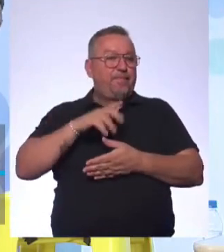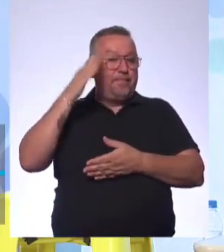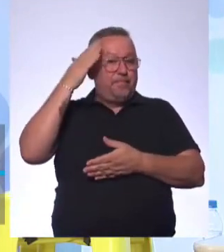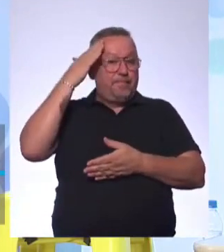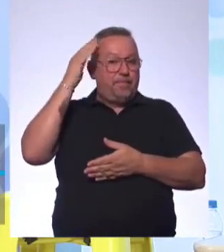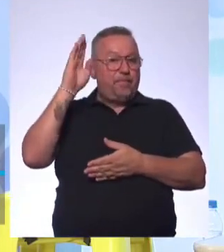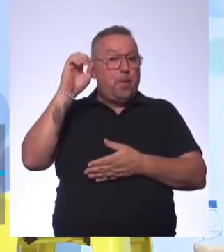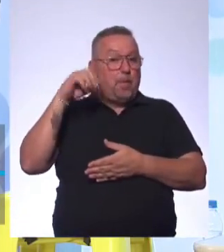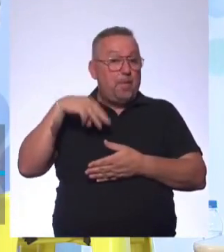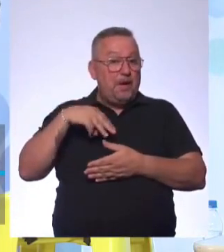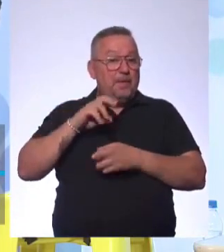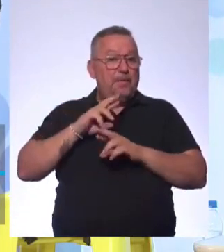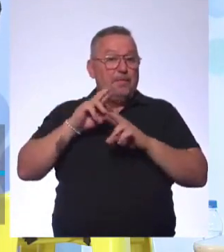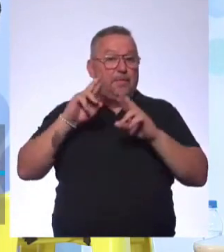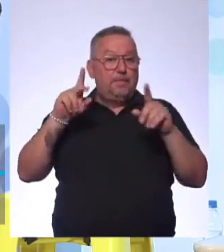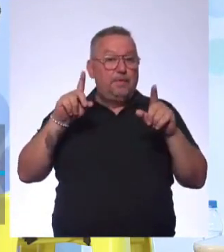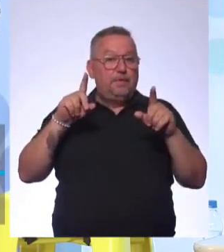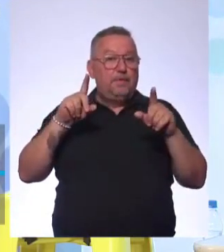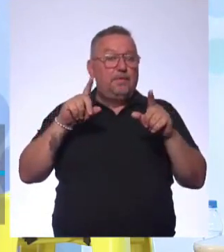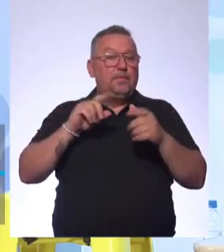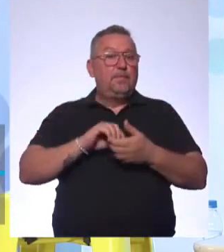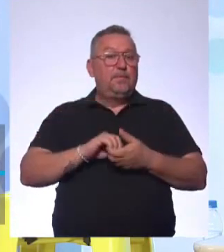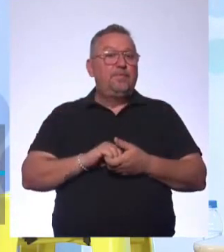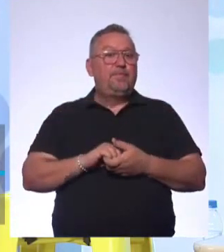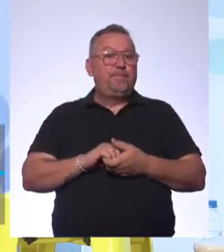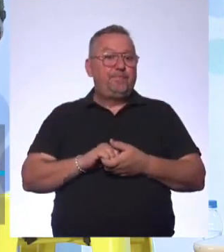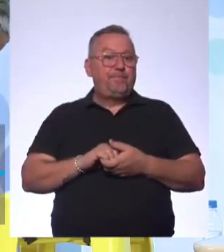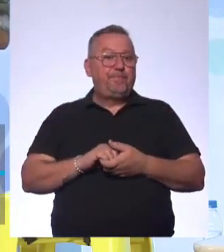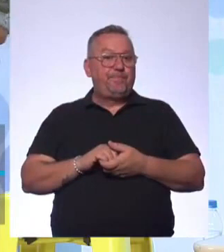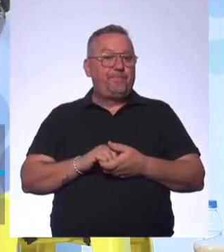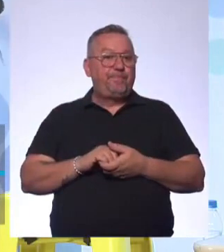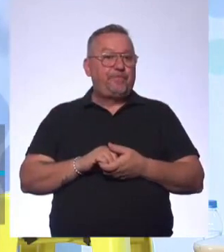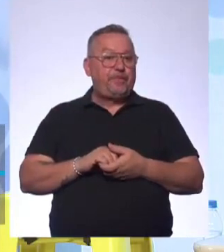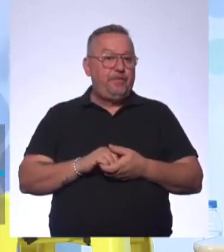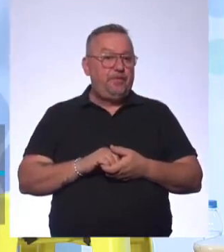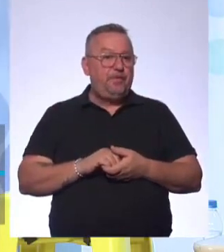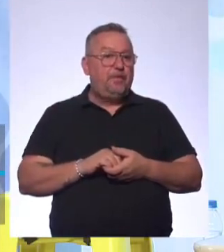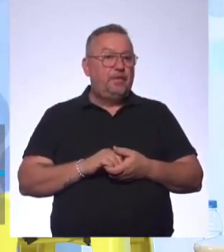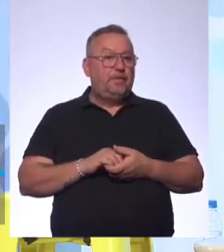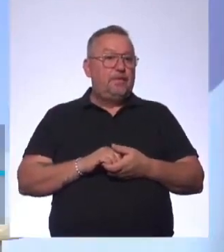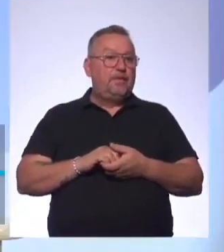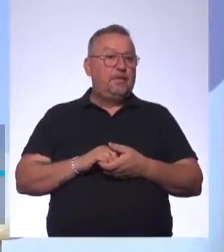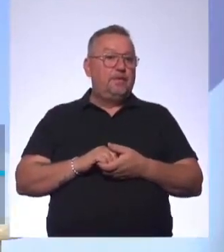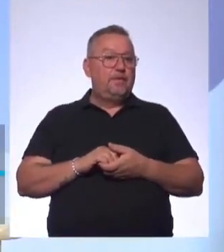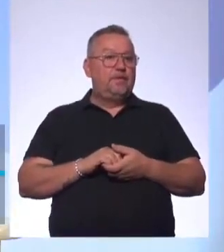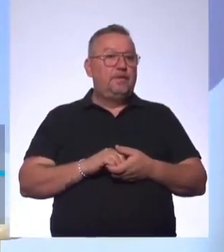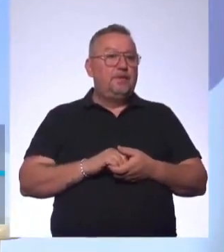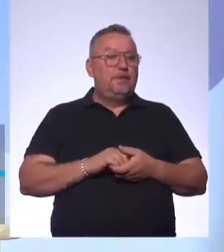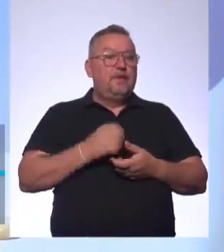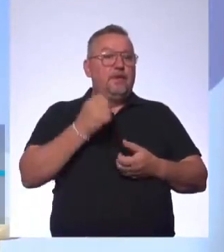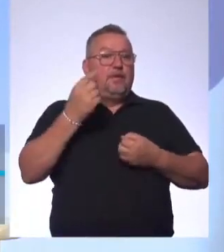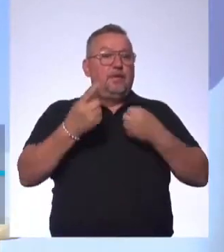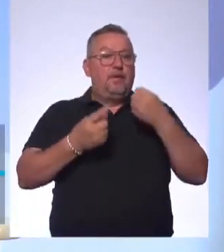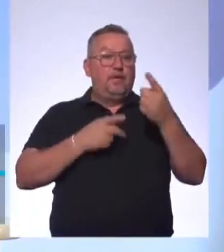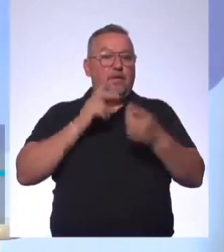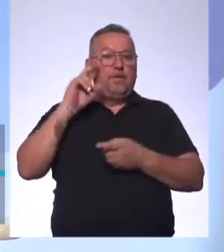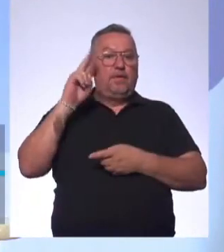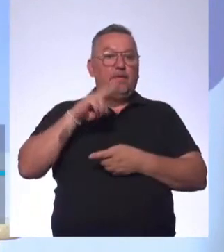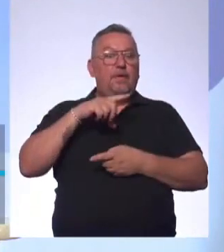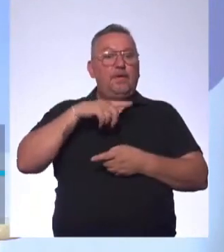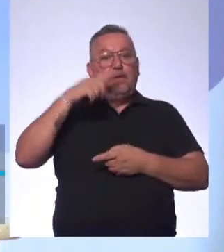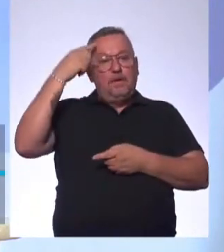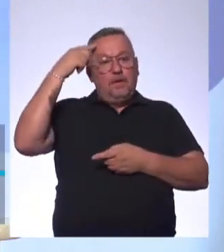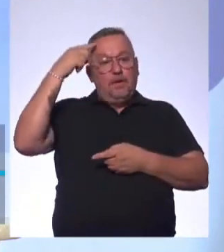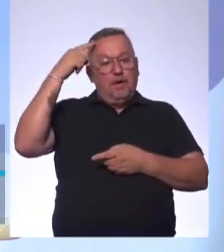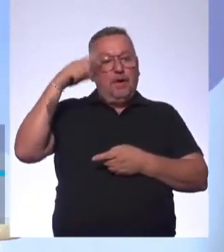bem a diferença entre o senso comum e o senso crítico, não é, Fabi? E muitas vezes, né, a gente acaba tendo a ideia